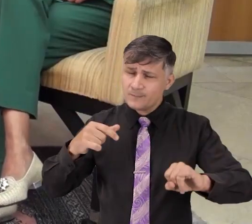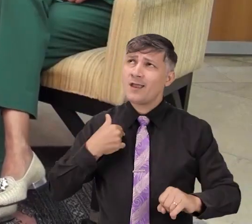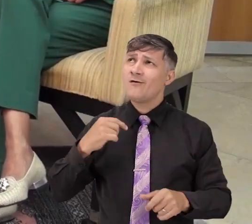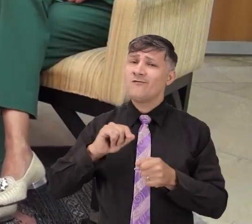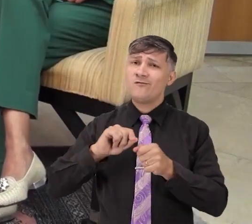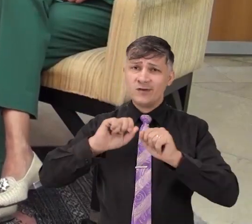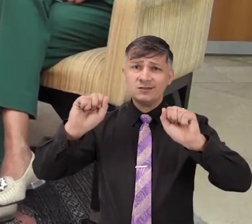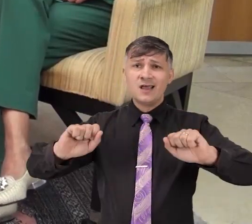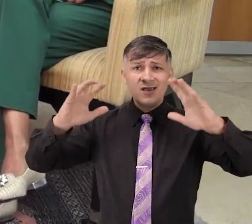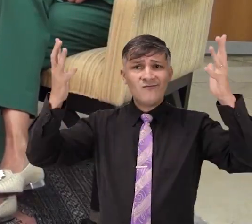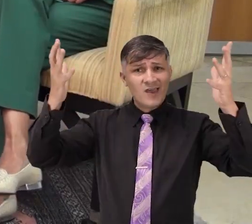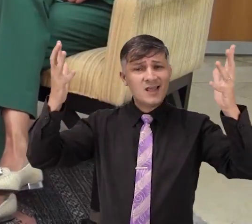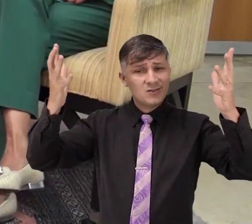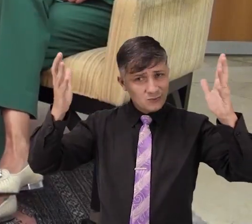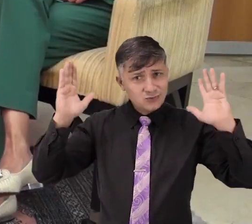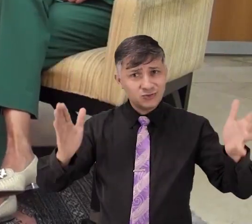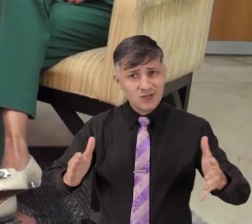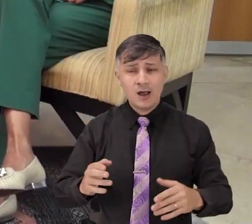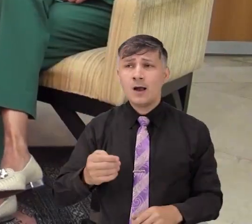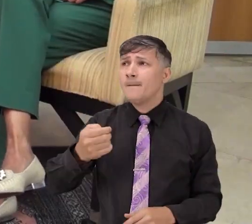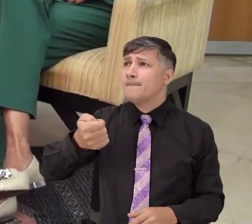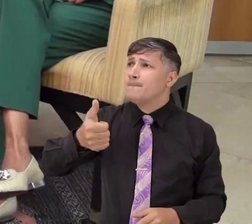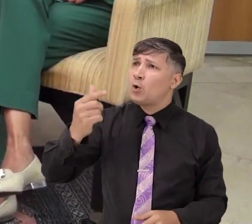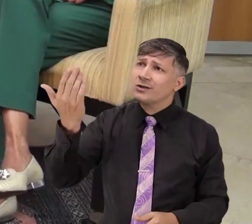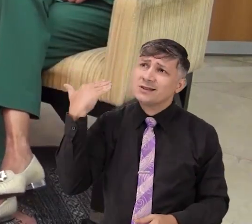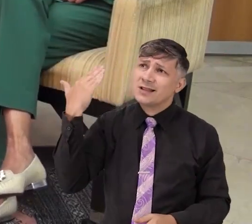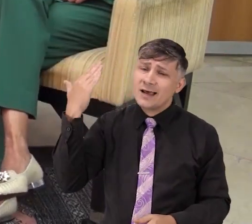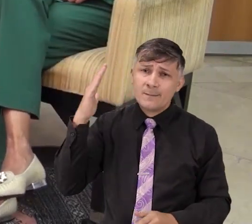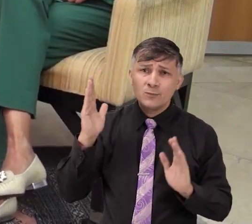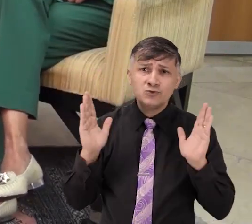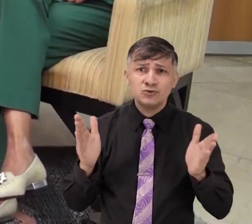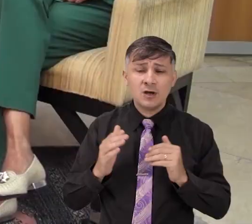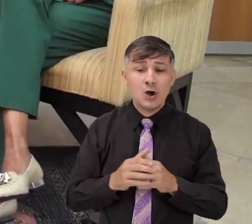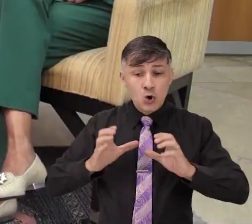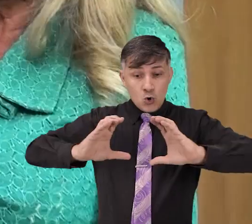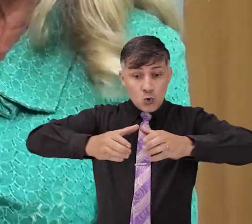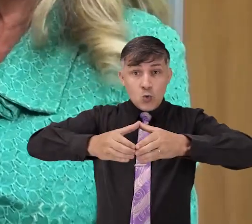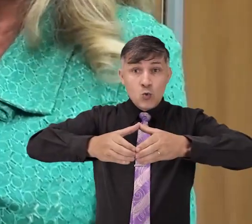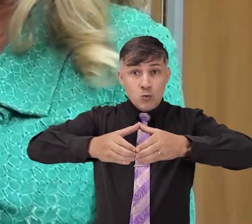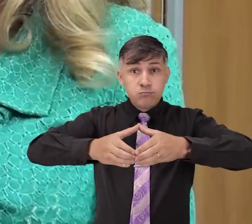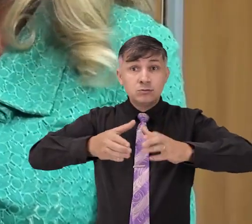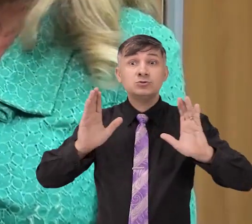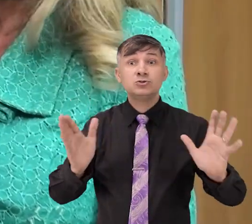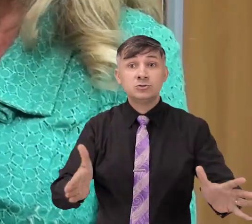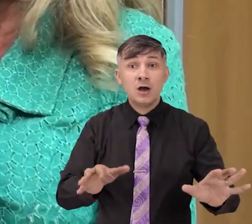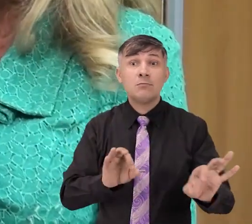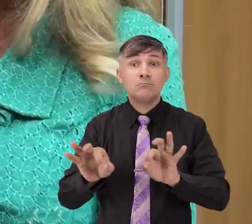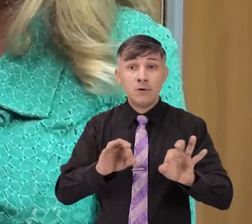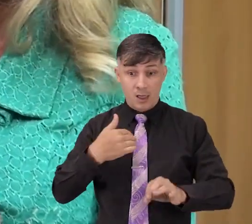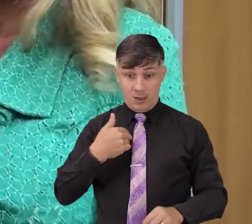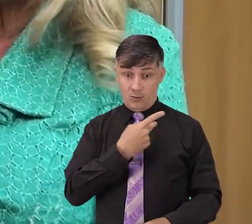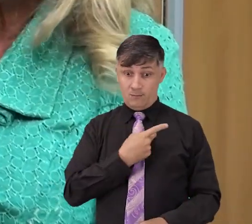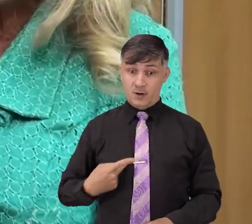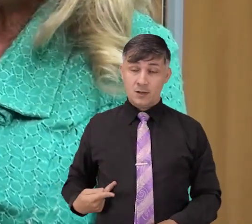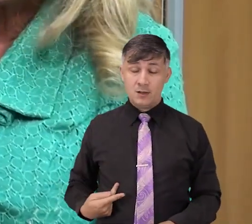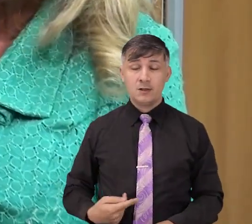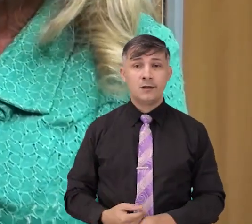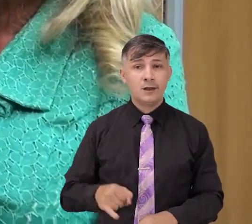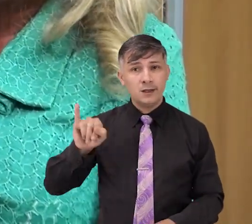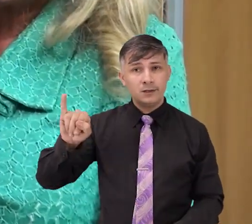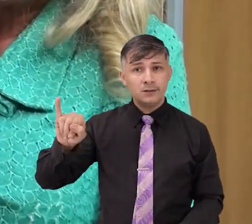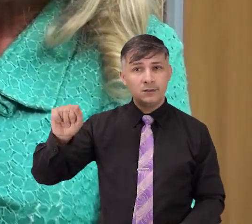faça. Eu fiz um evento agora recentemente, né, da comissão, que aliás, uma comissão que eu estou presidindo lá no